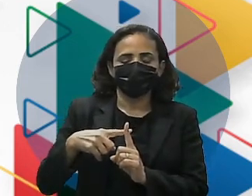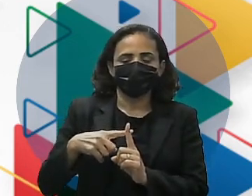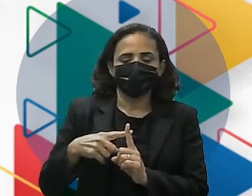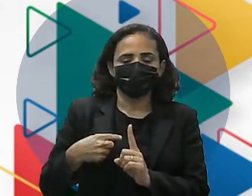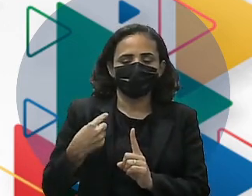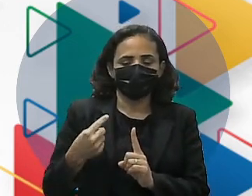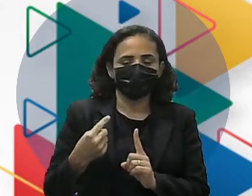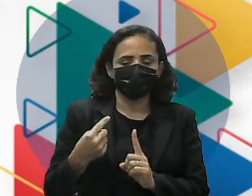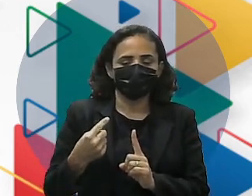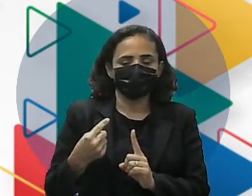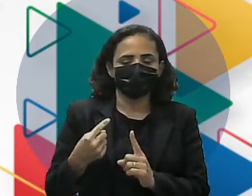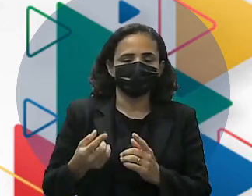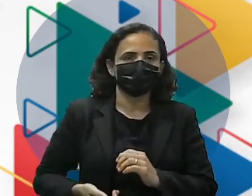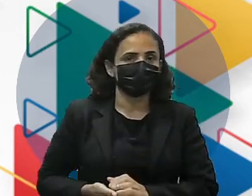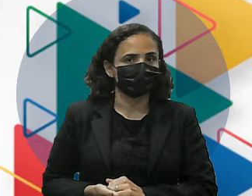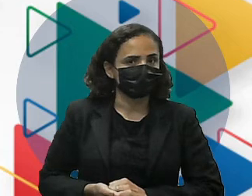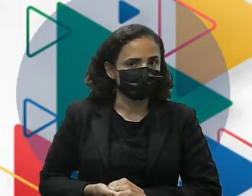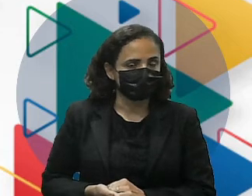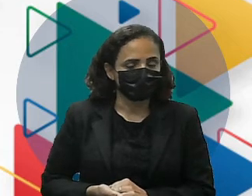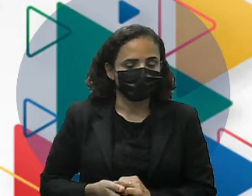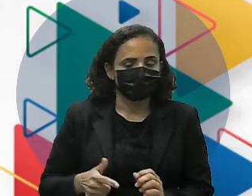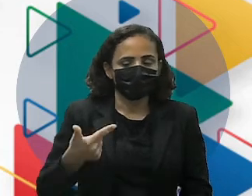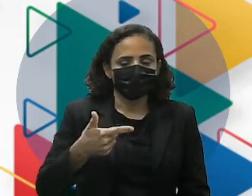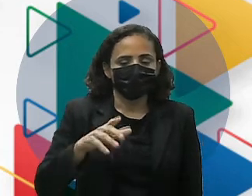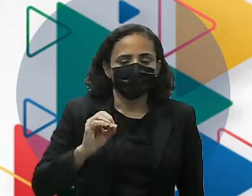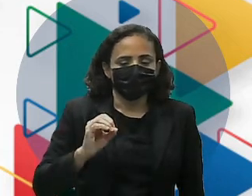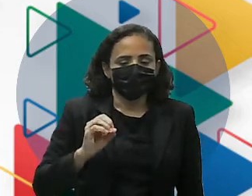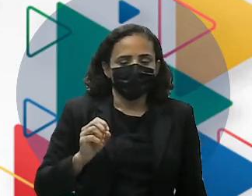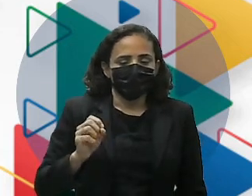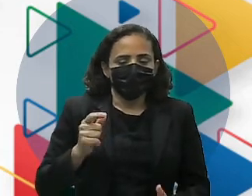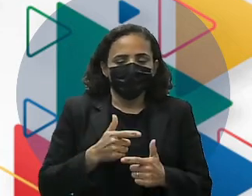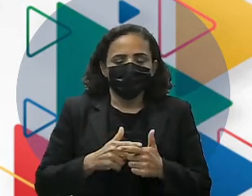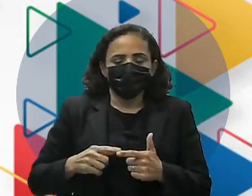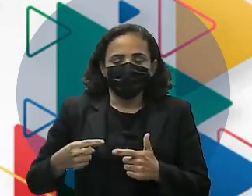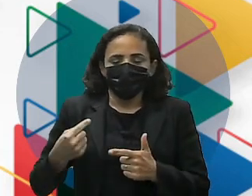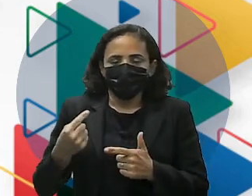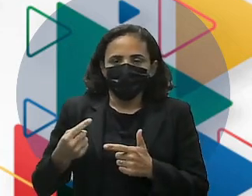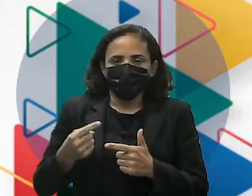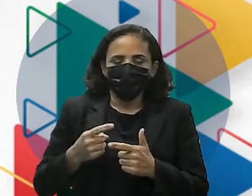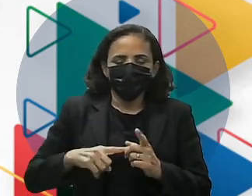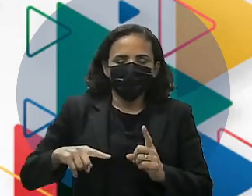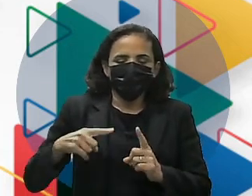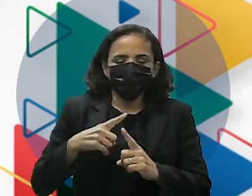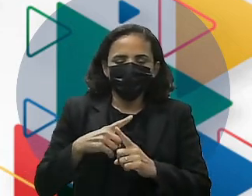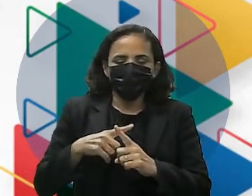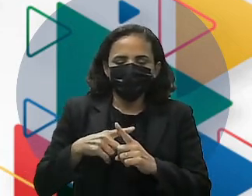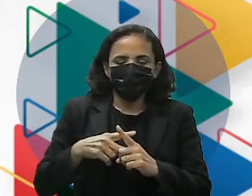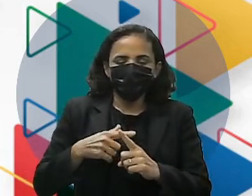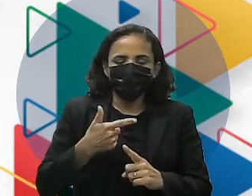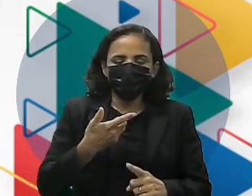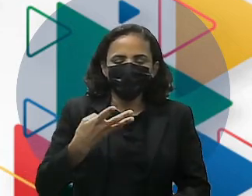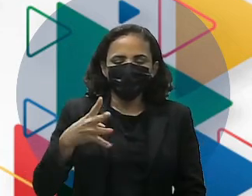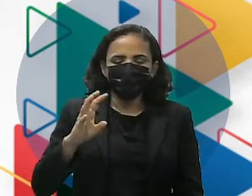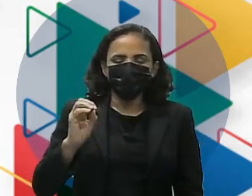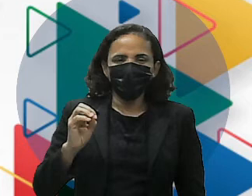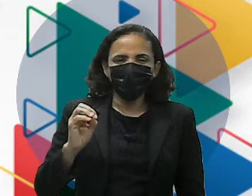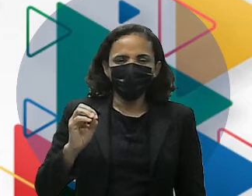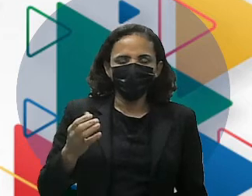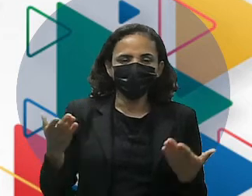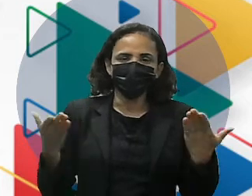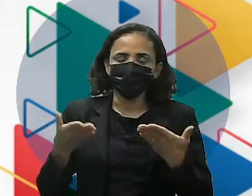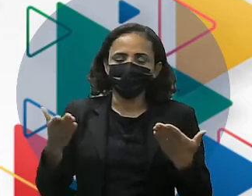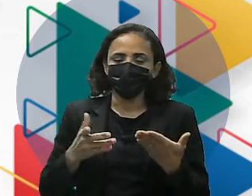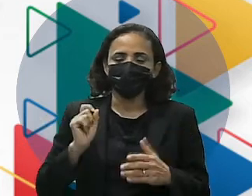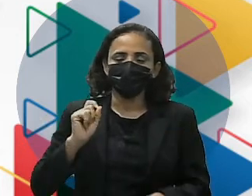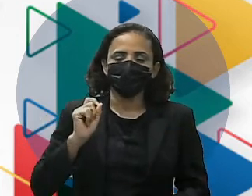tem o número 1? Pois bem, 20 dividido por 1 dá 20 vezes 2, 40. E agora eu vou